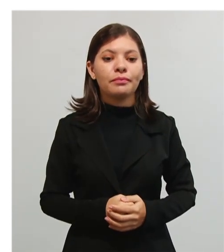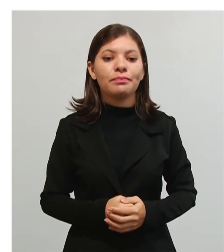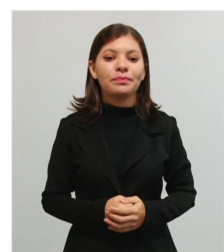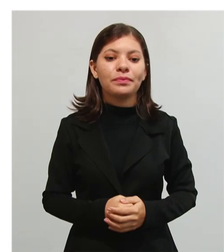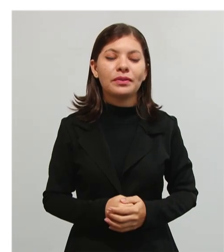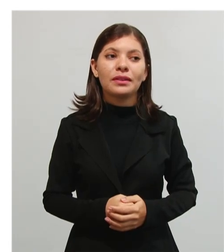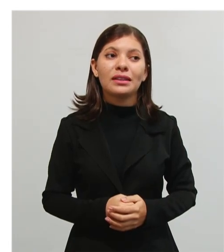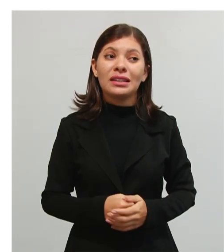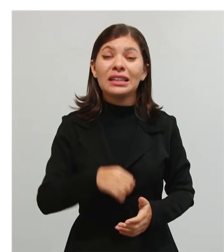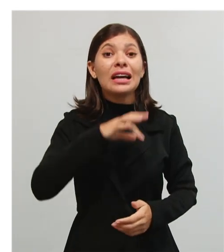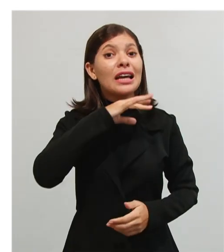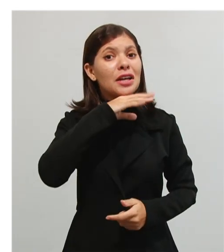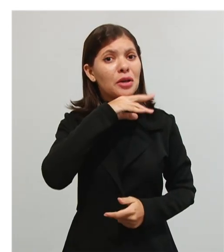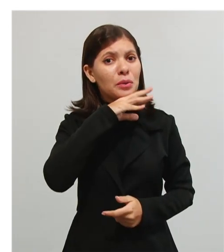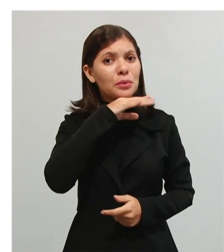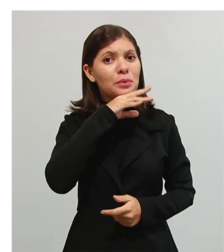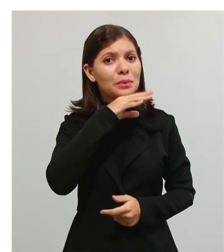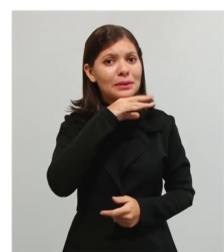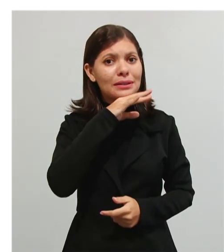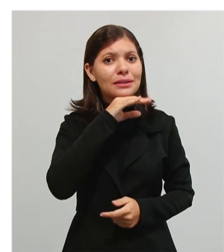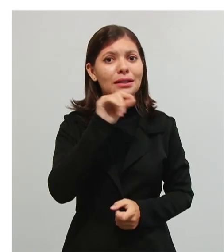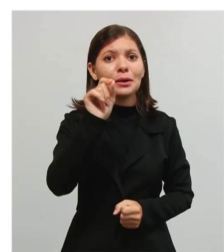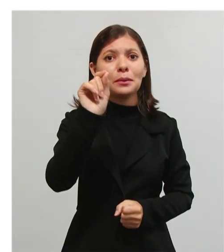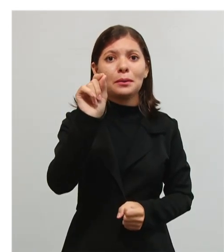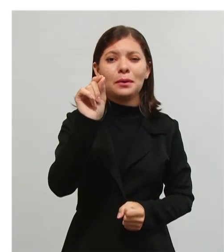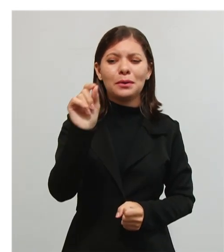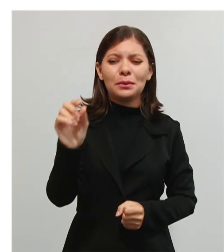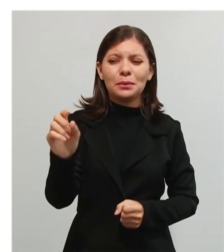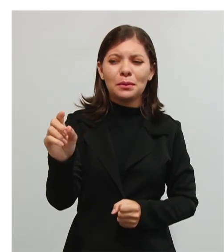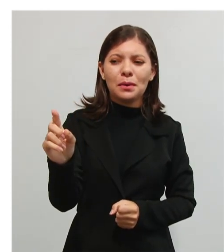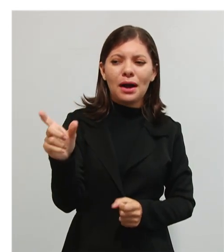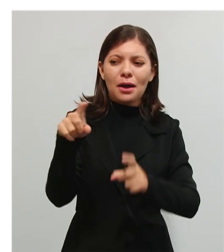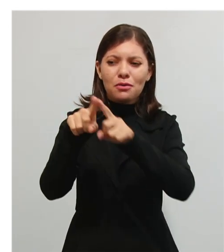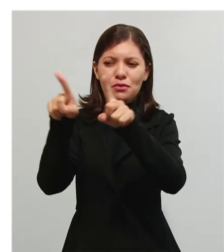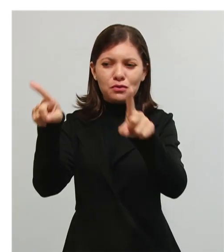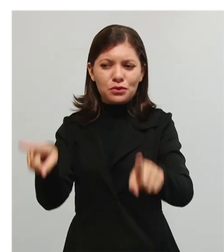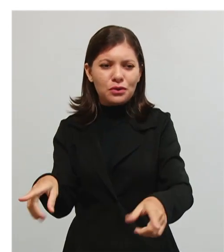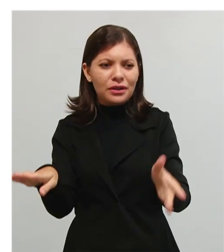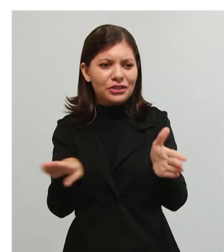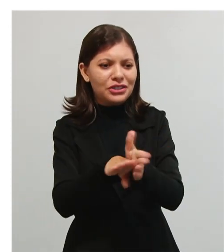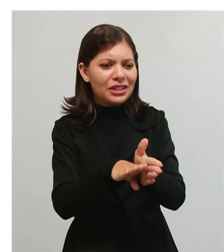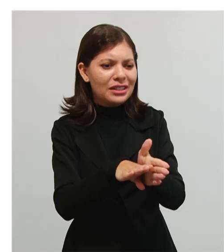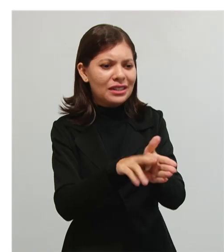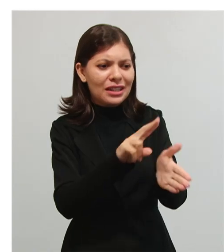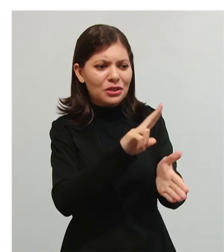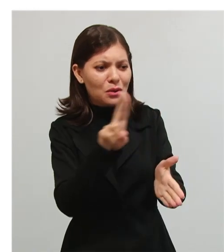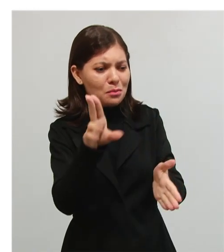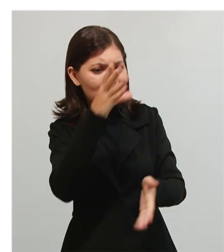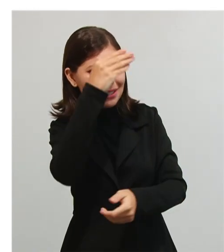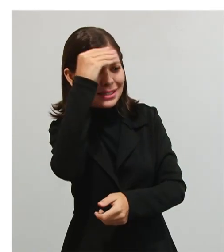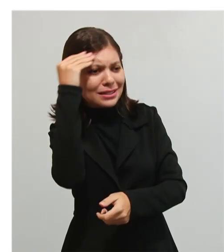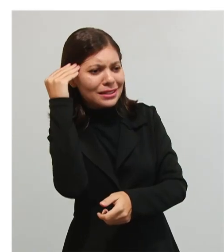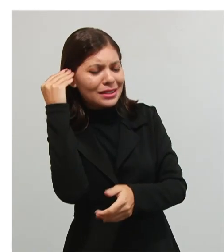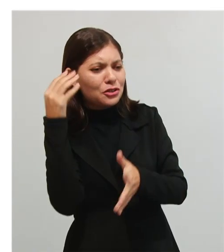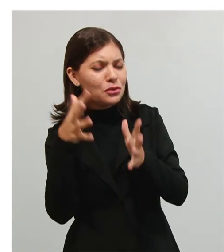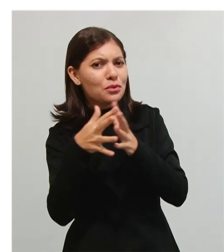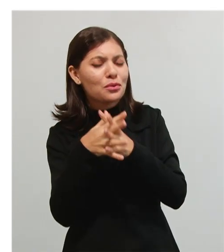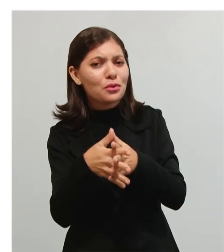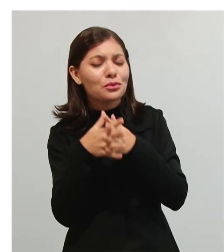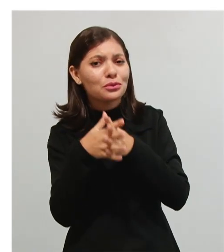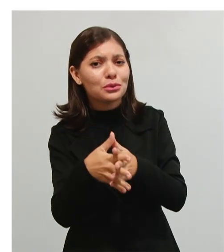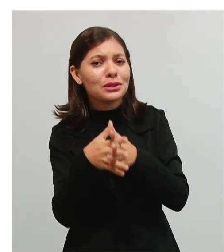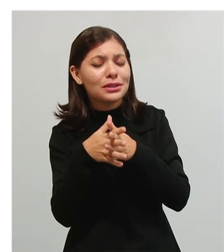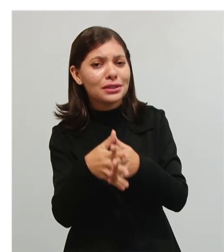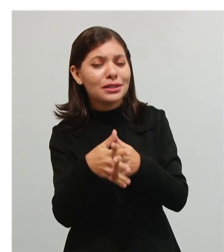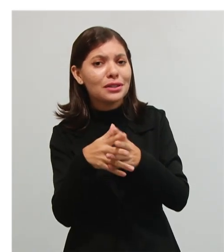Nada mais desagradável que um cobrador não lembrar o nome do cliente ou se confundir no momento de